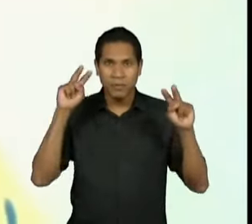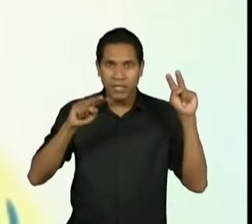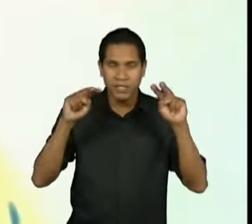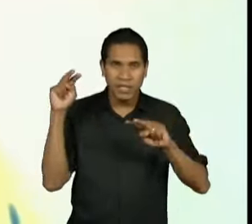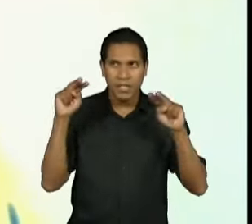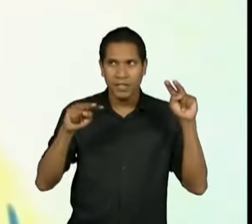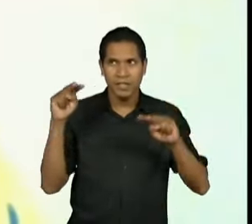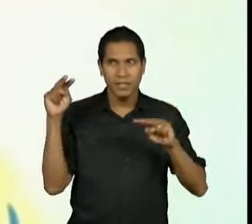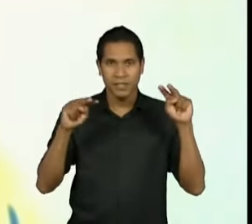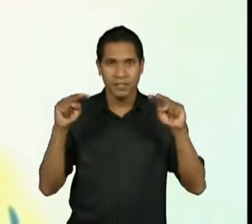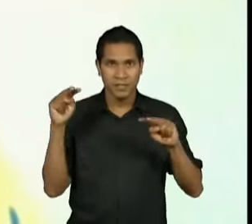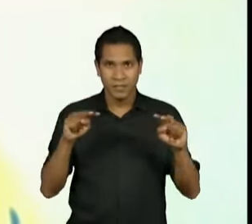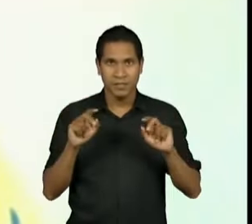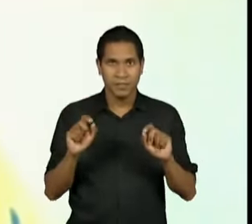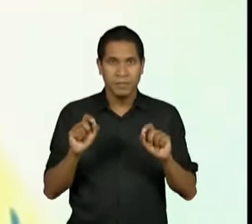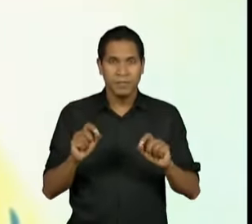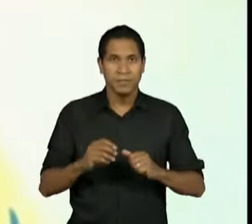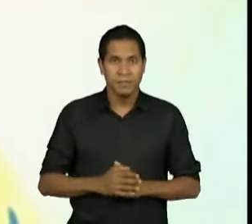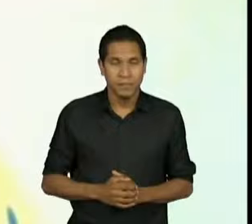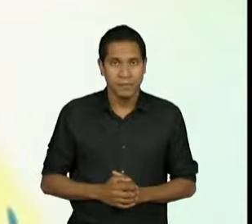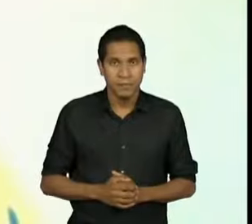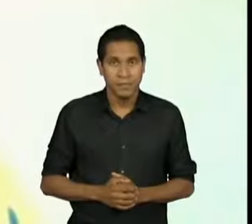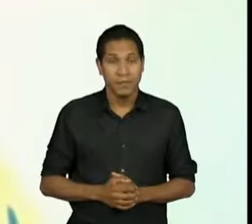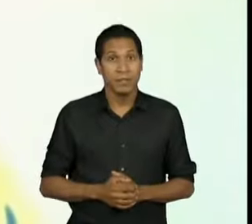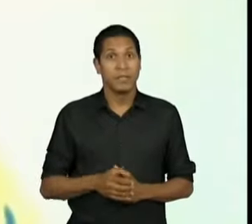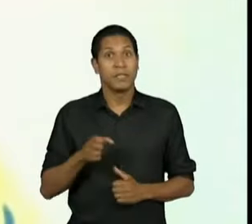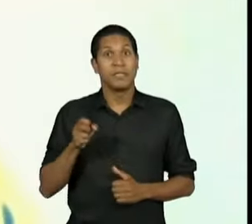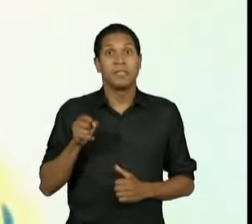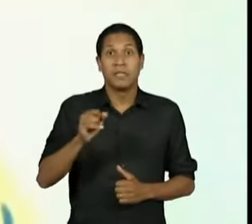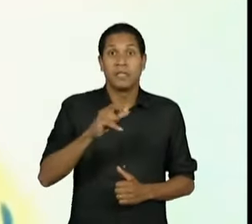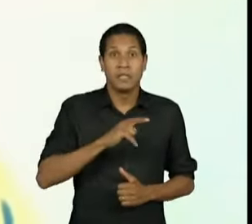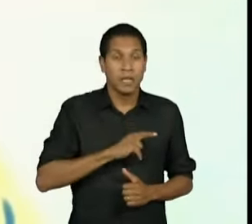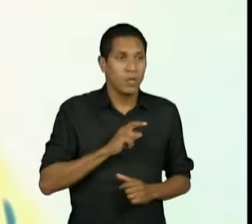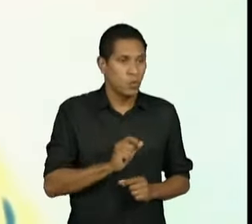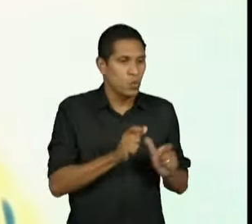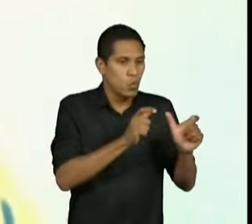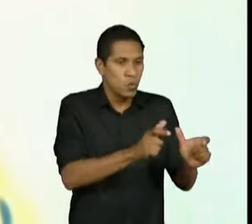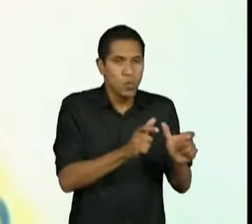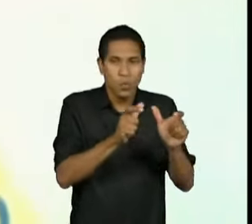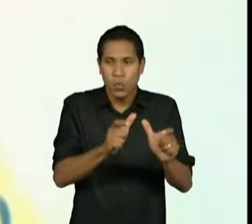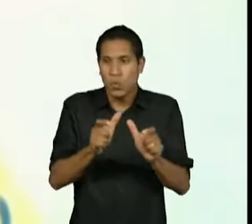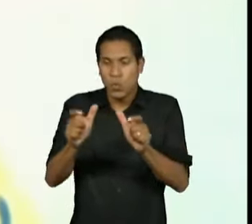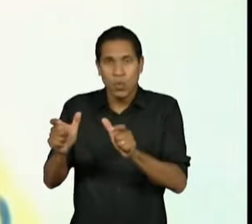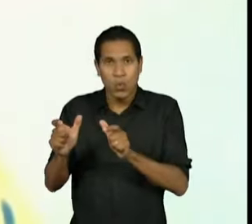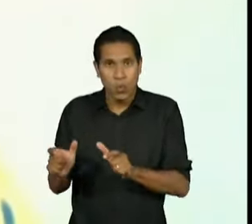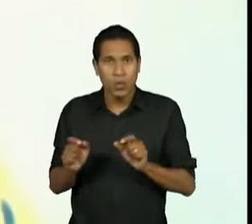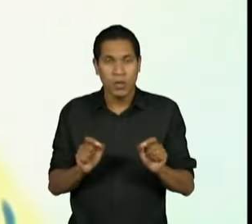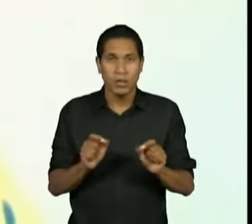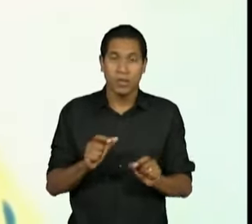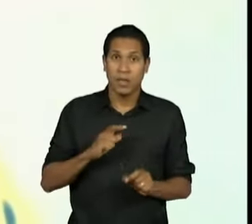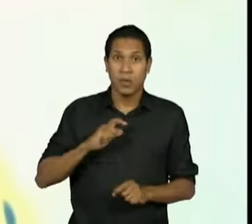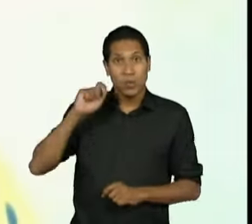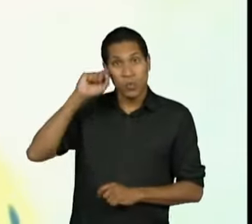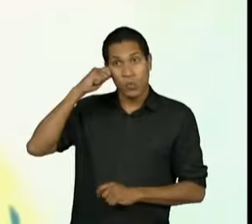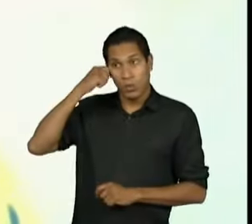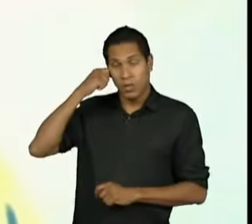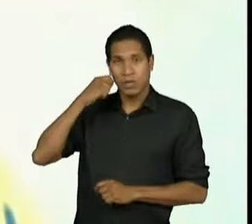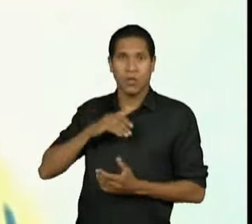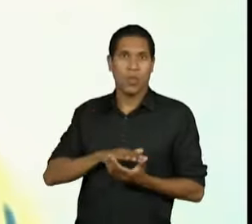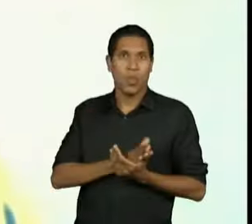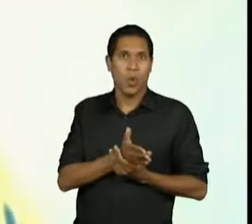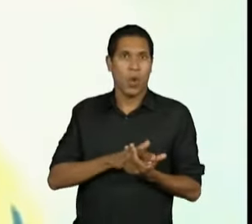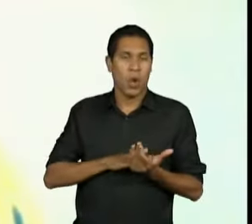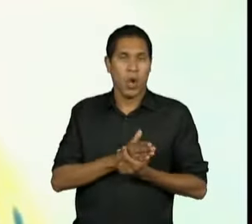visibilidade. Então, se determinados espaços a presença do negro não